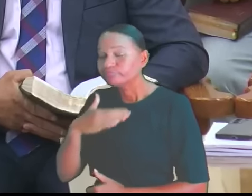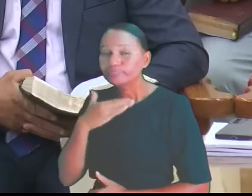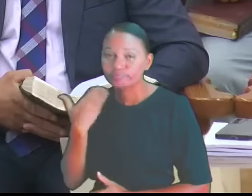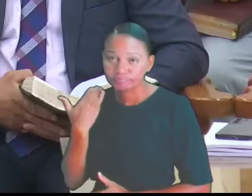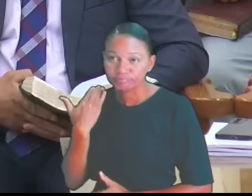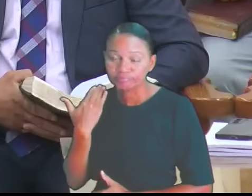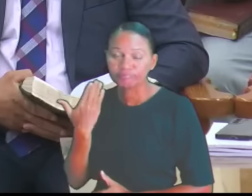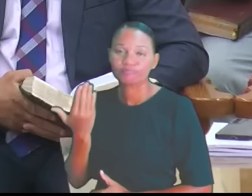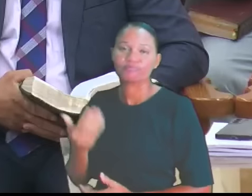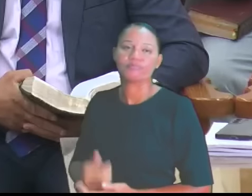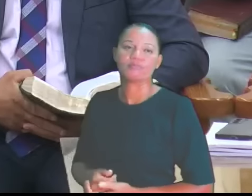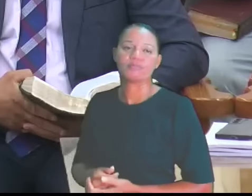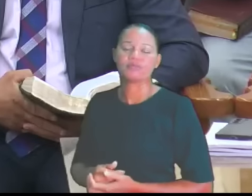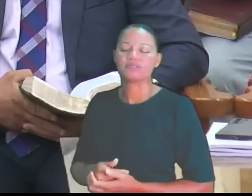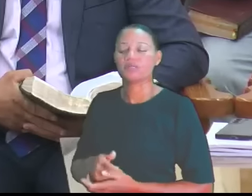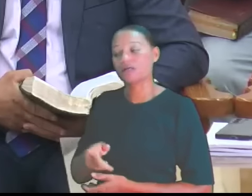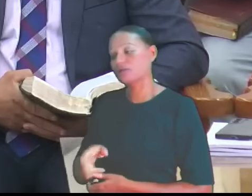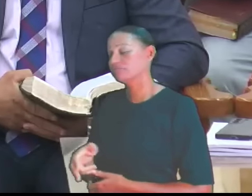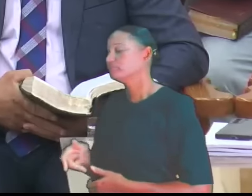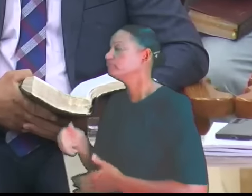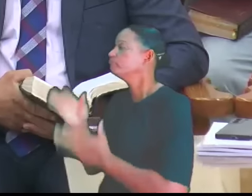Então ela ora ao Deus de Elias.